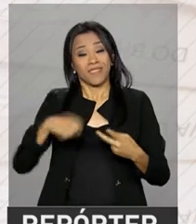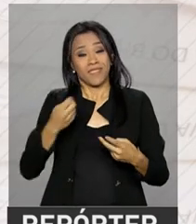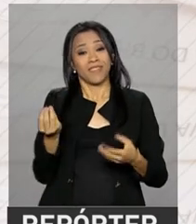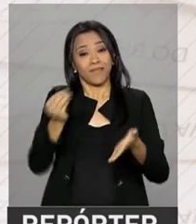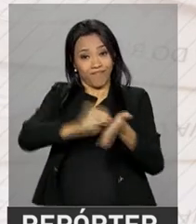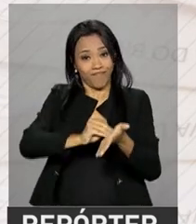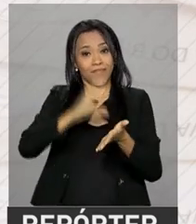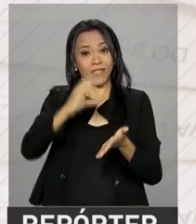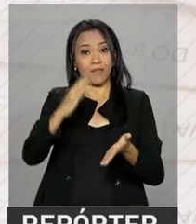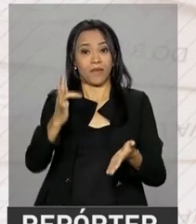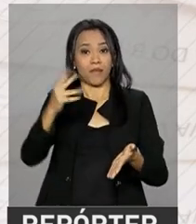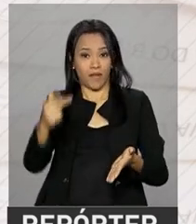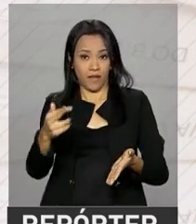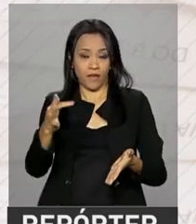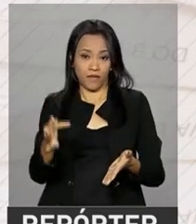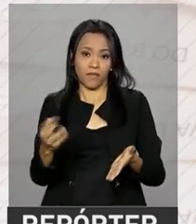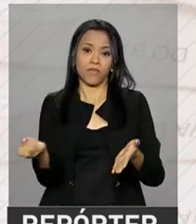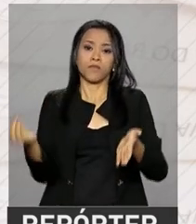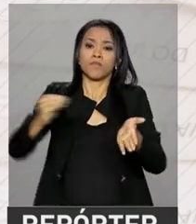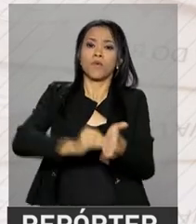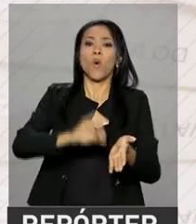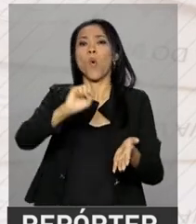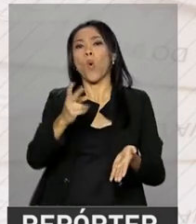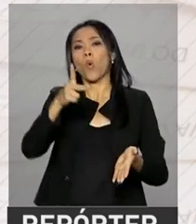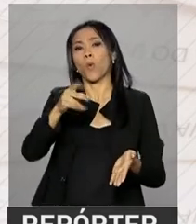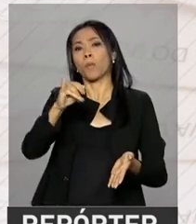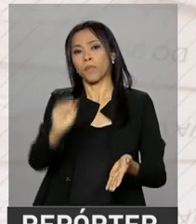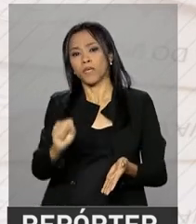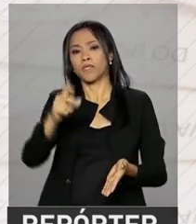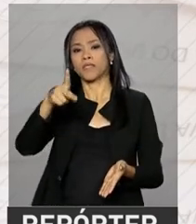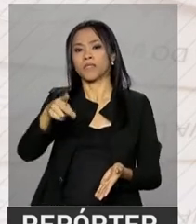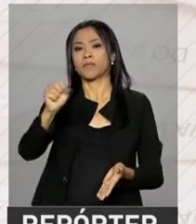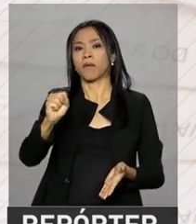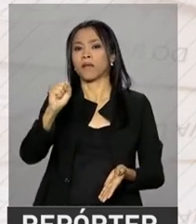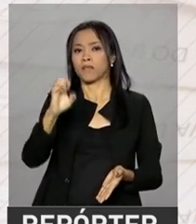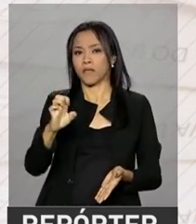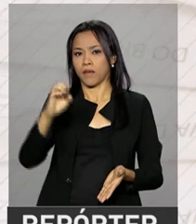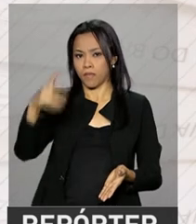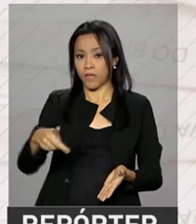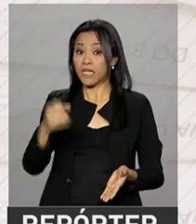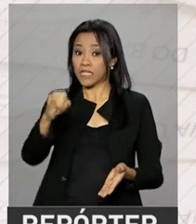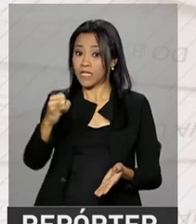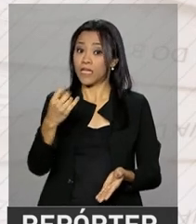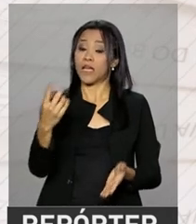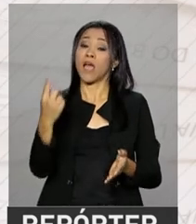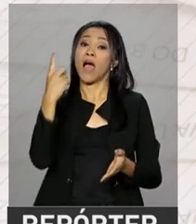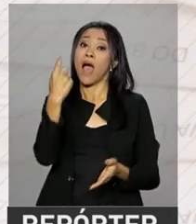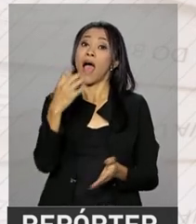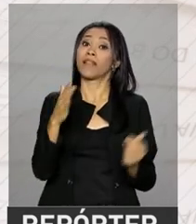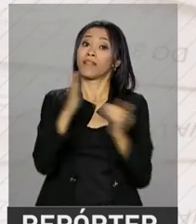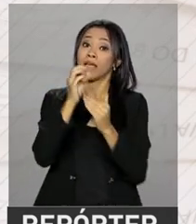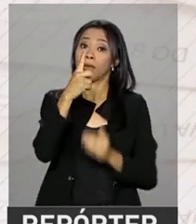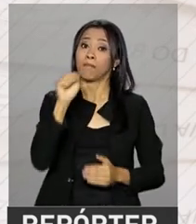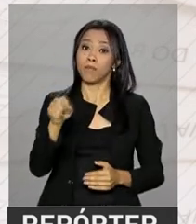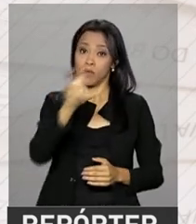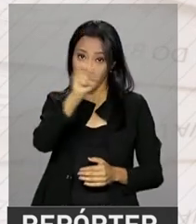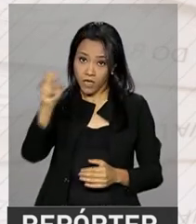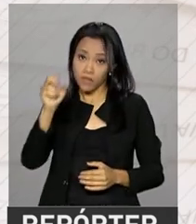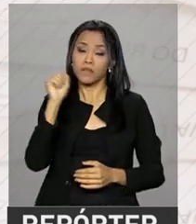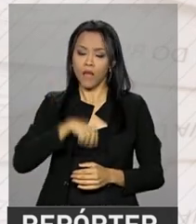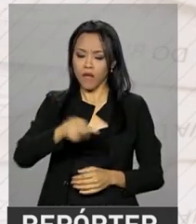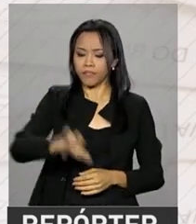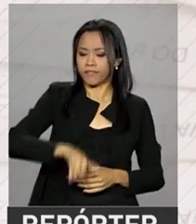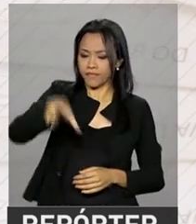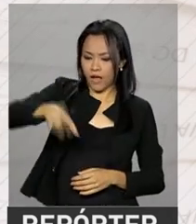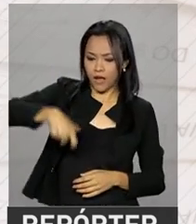informar o número do CPF ou do PIS/PASEP. Se for receber até R$ 1.500, o trabalhador pode sacar o dinheiro no autoatendimento